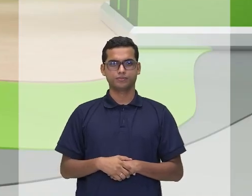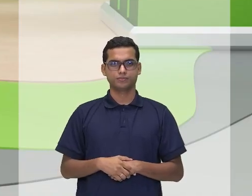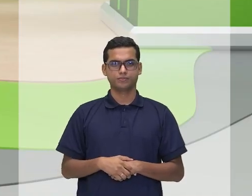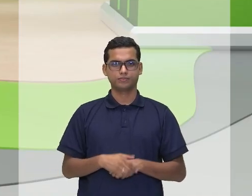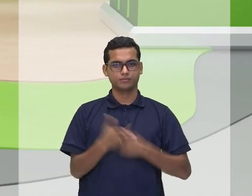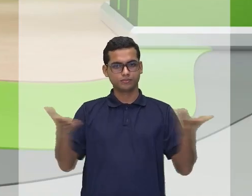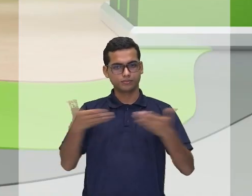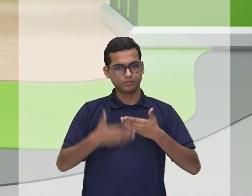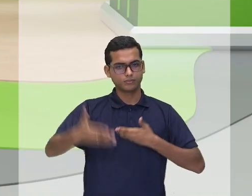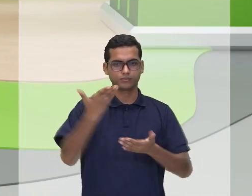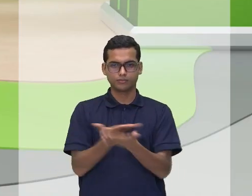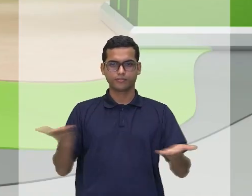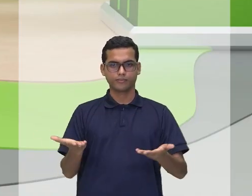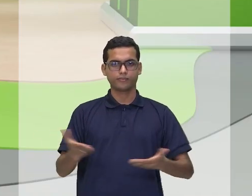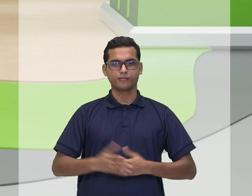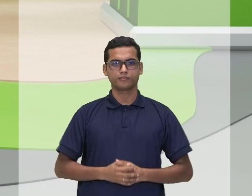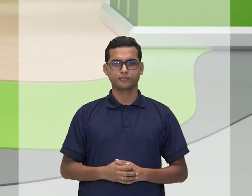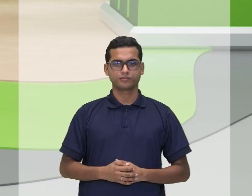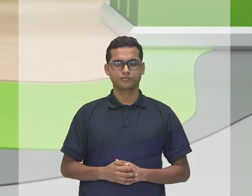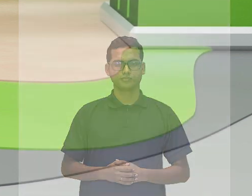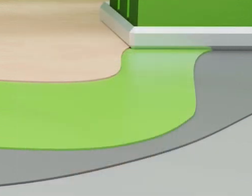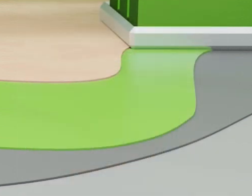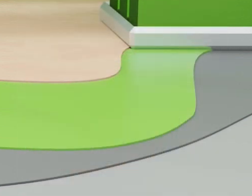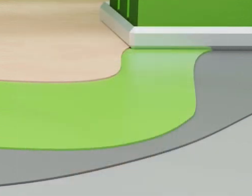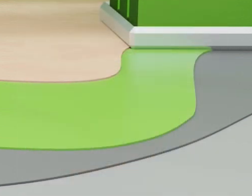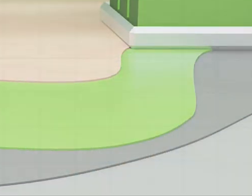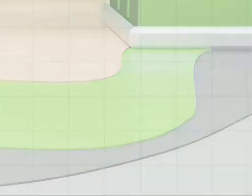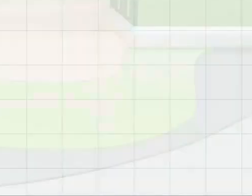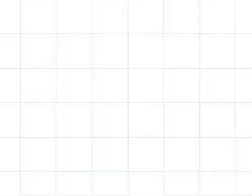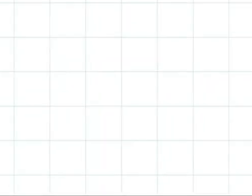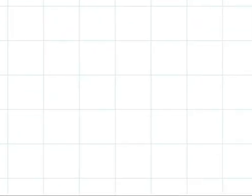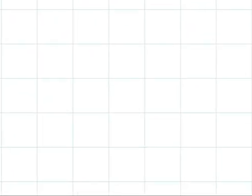E vamos para a nossa aula.